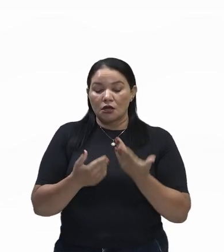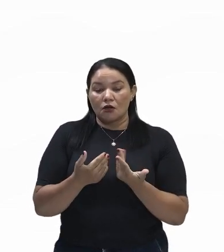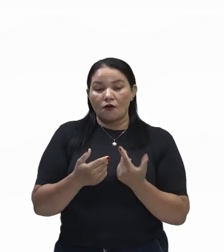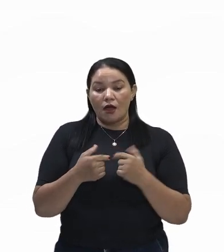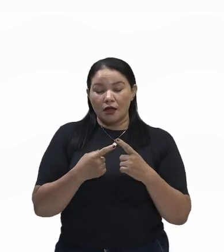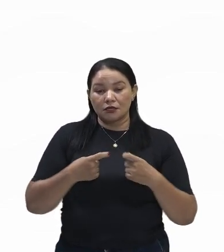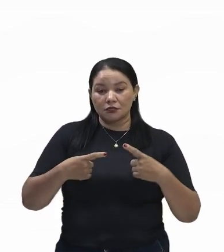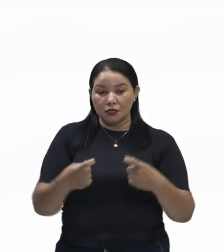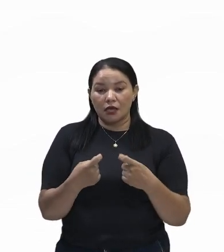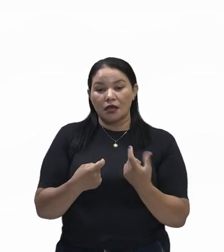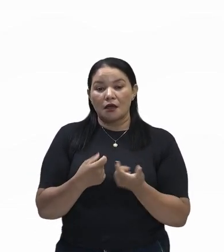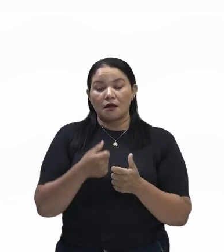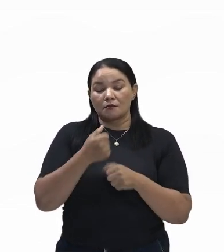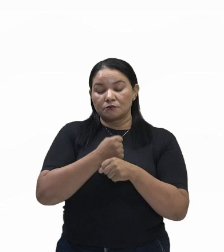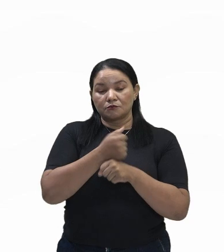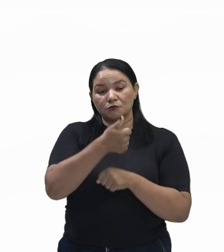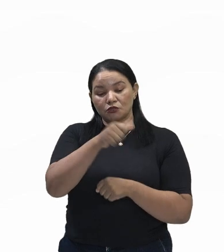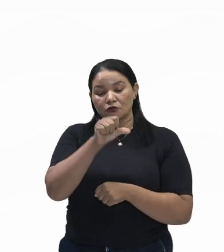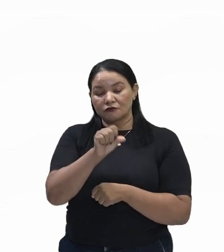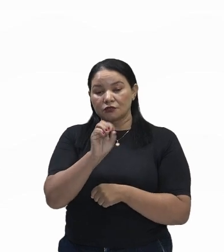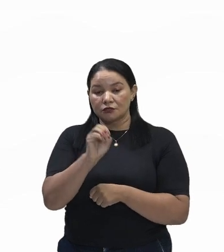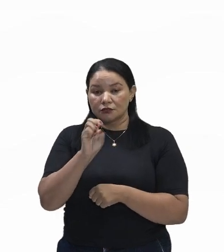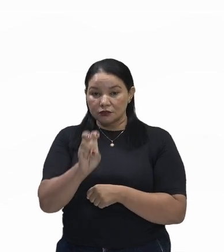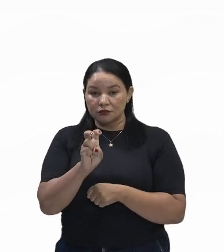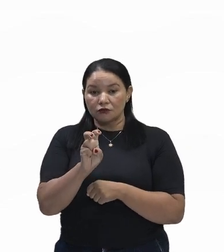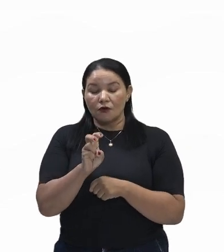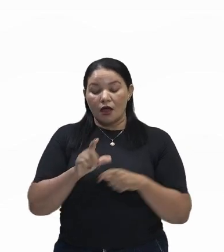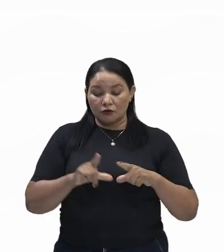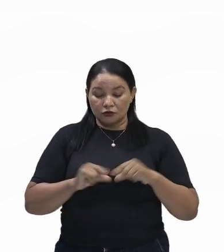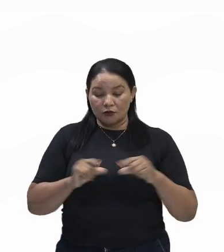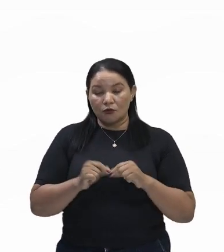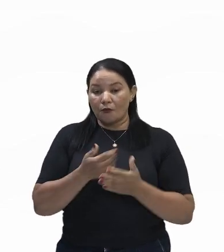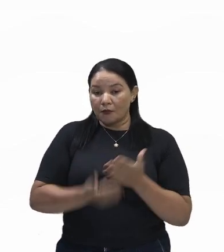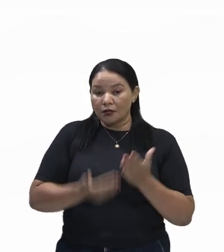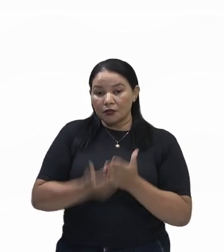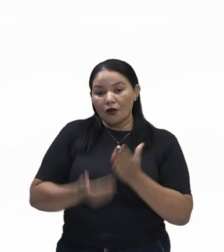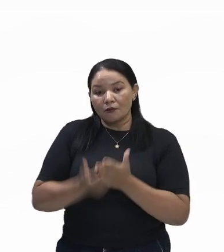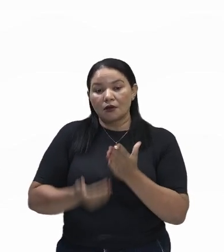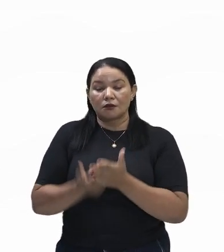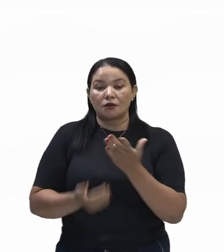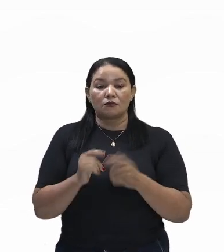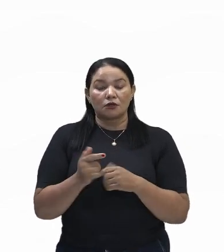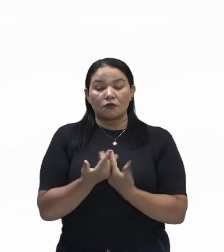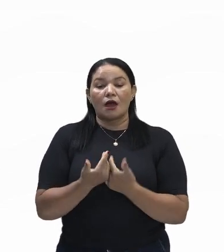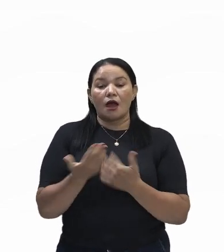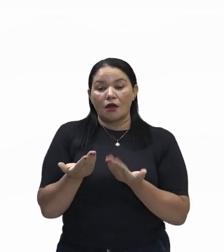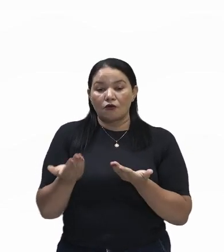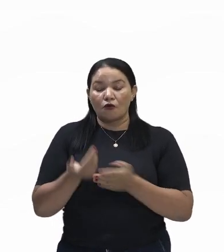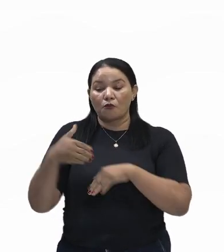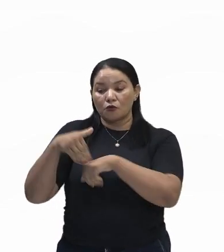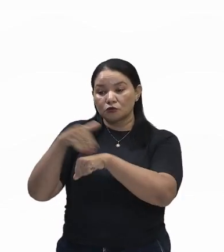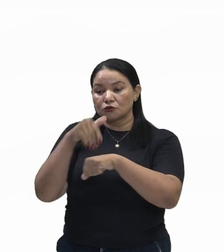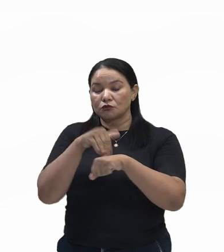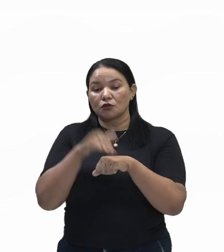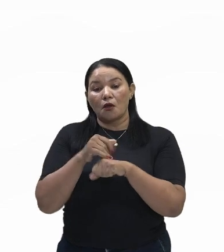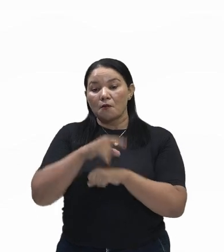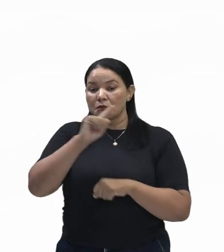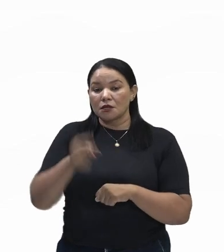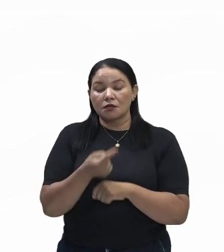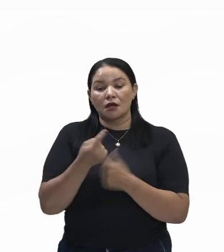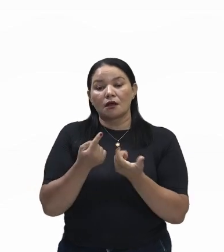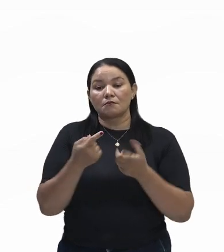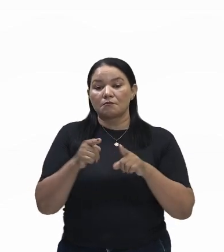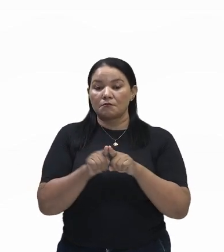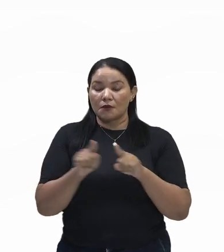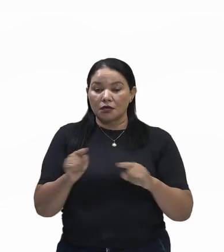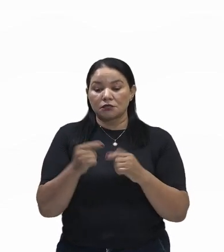em 1905. Então, milhares de homens são convocados para compor o exército russo e